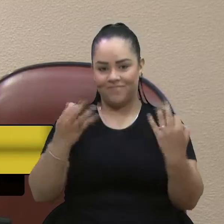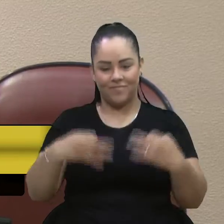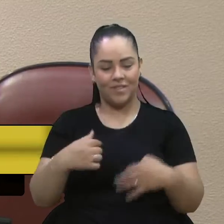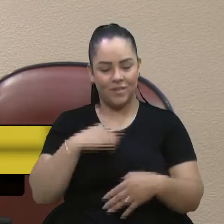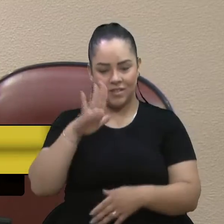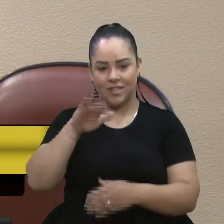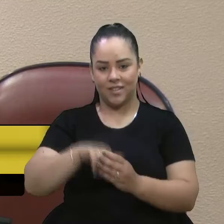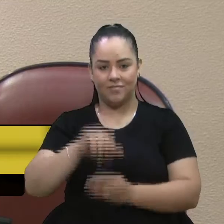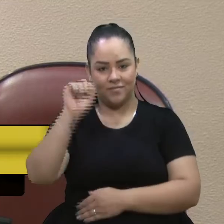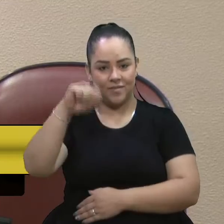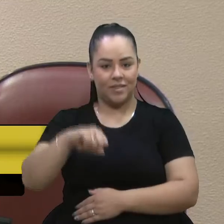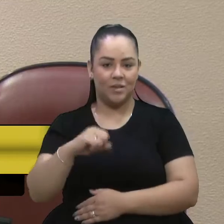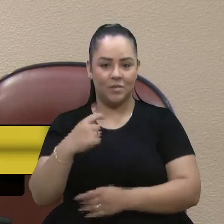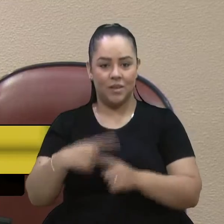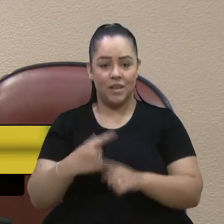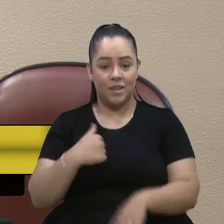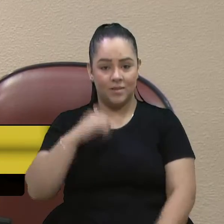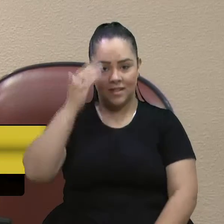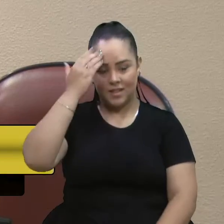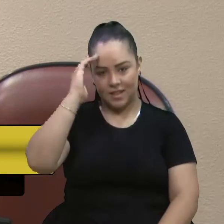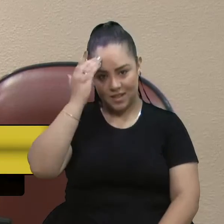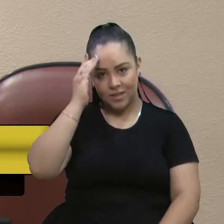votarei favorável pelo entendimento